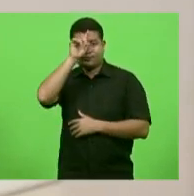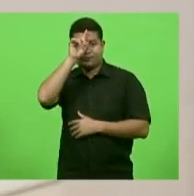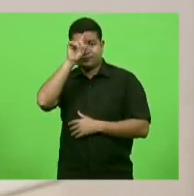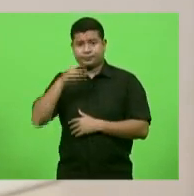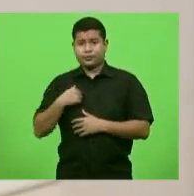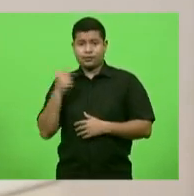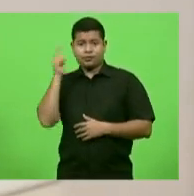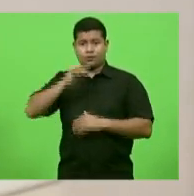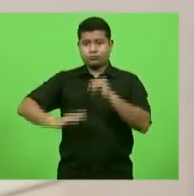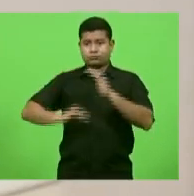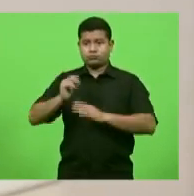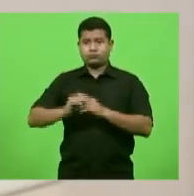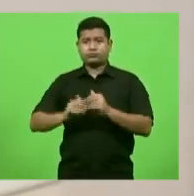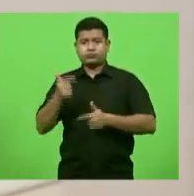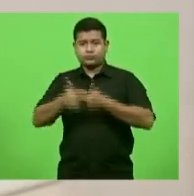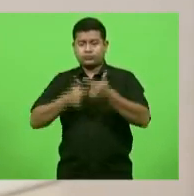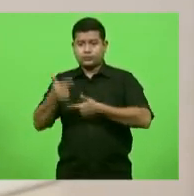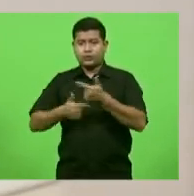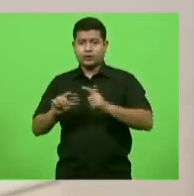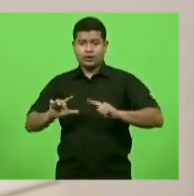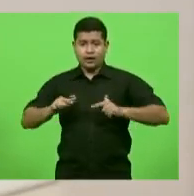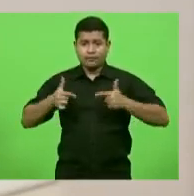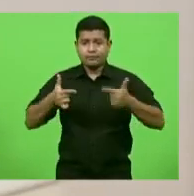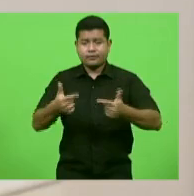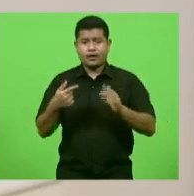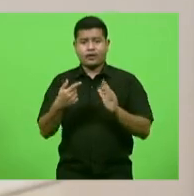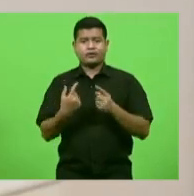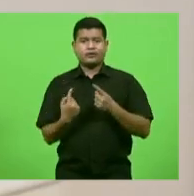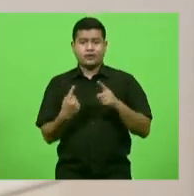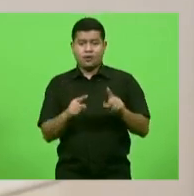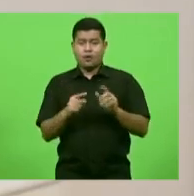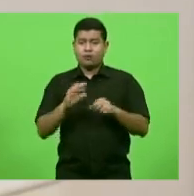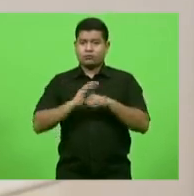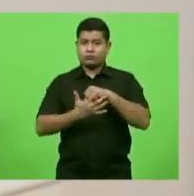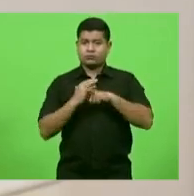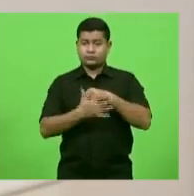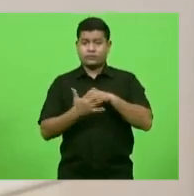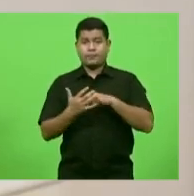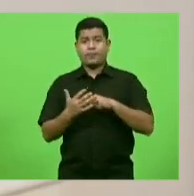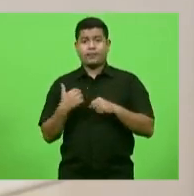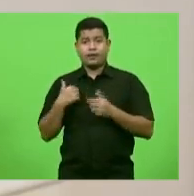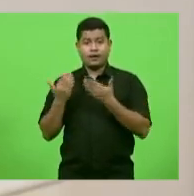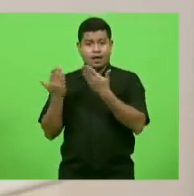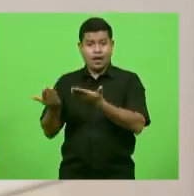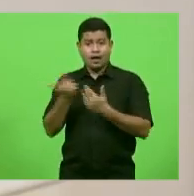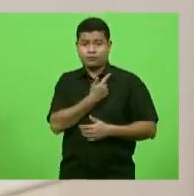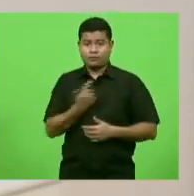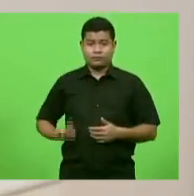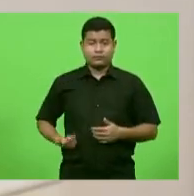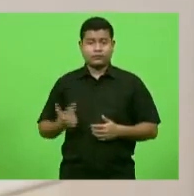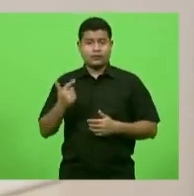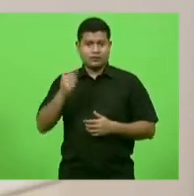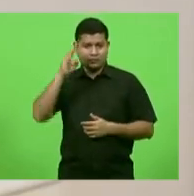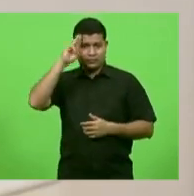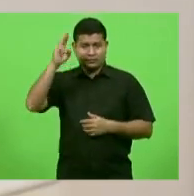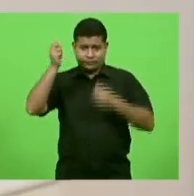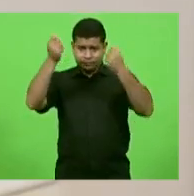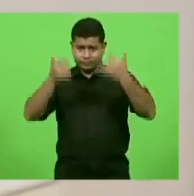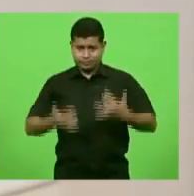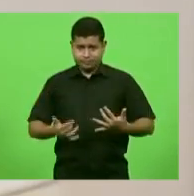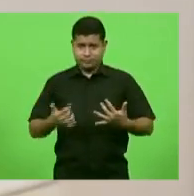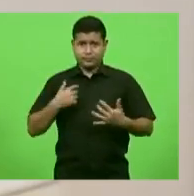capacitada e habilitada para fazer frente a essa pandemia que está chegando, como o governador já colocou. Isso é inevitável, nós